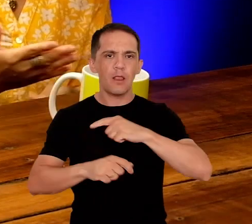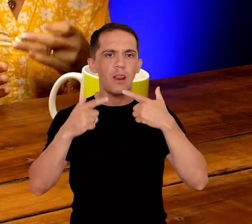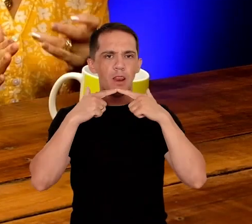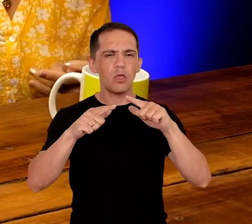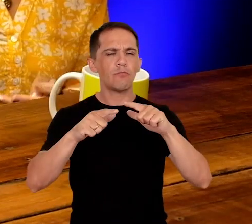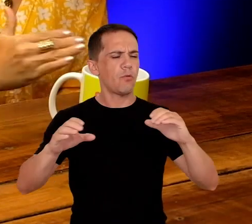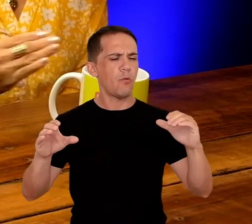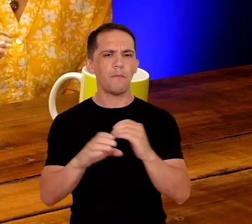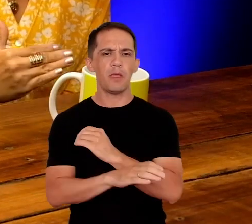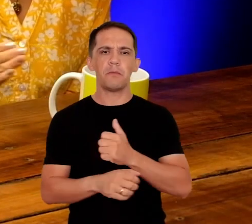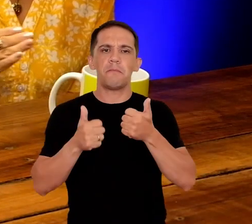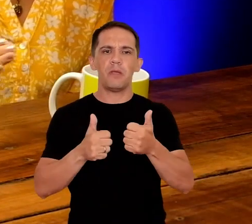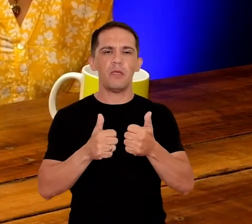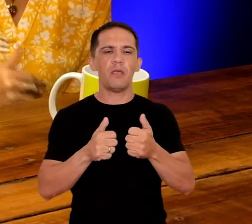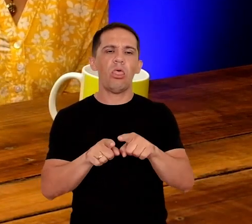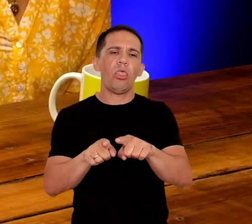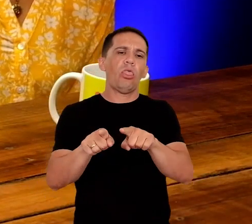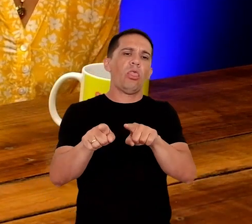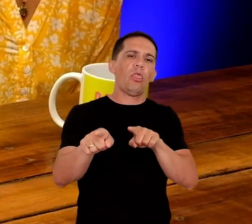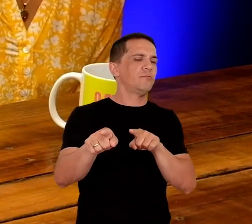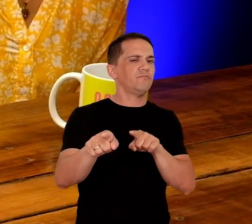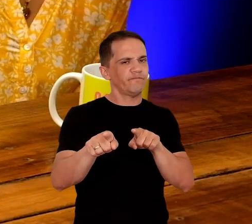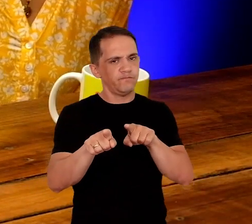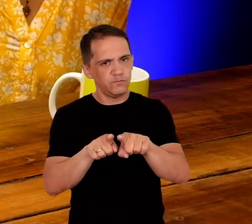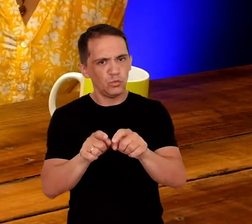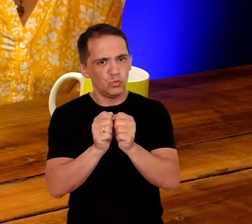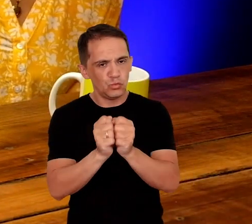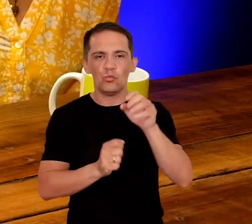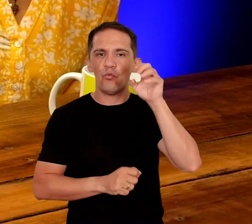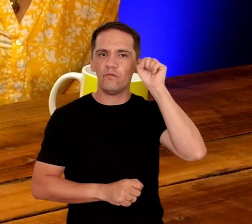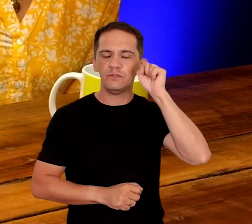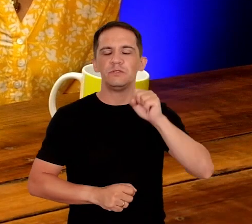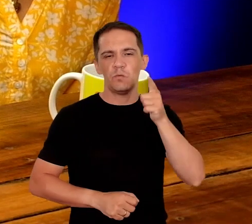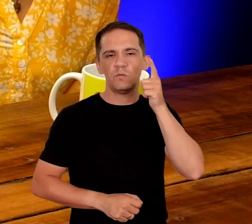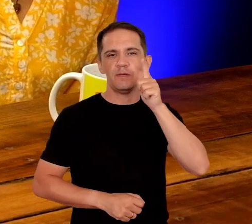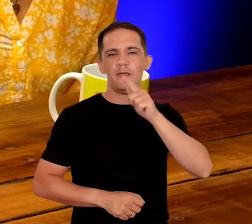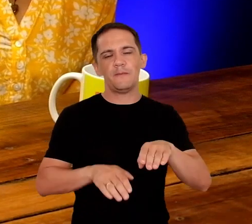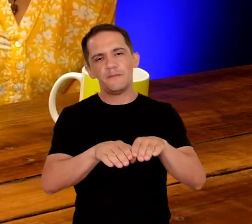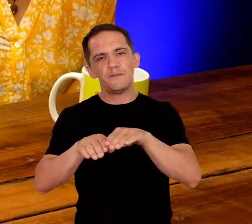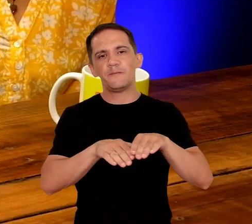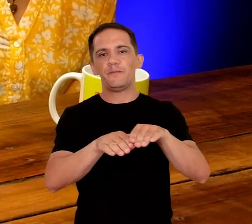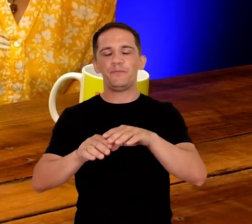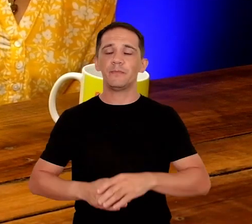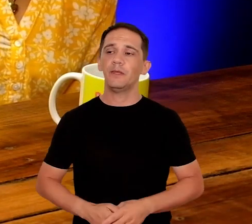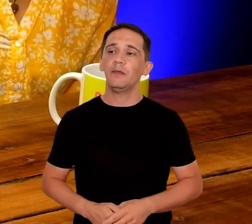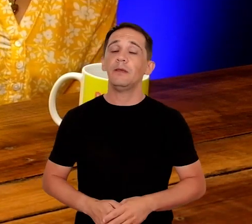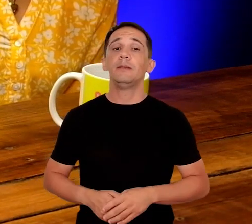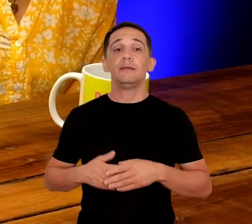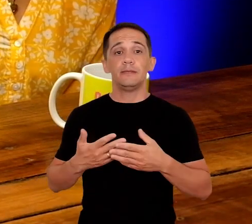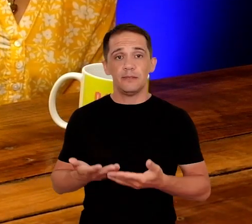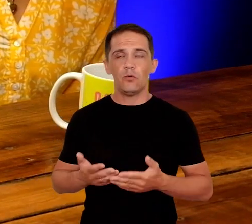Não fique com defasagem na alfabetização. Mas a gente sabe, assim, que então existe essa EMS de Gravataí, né?